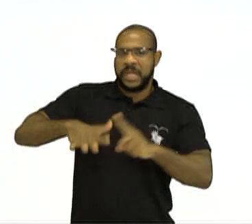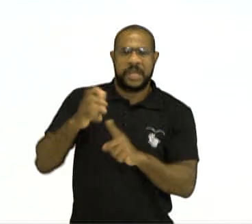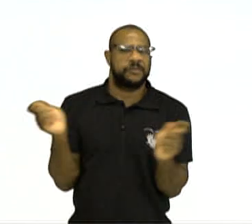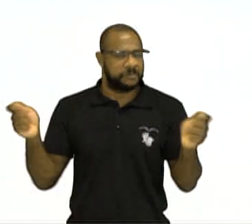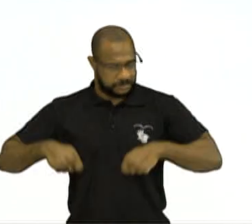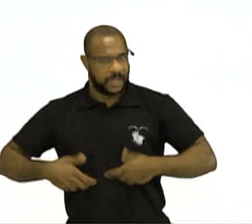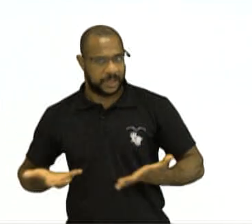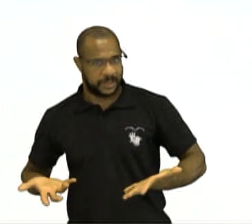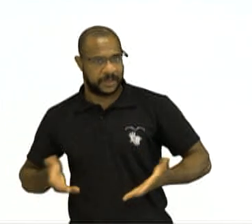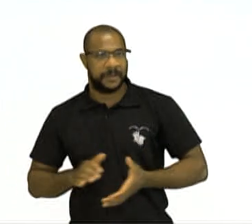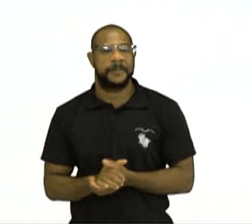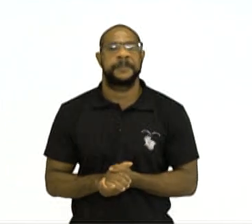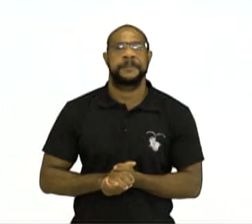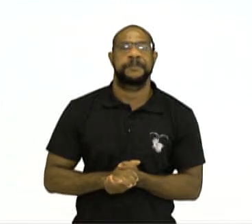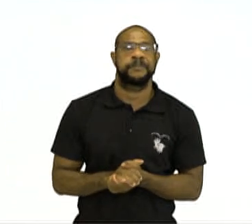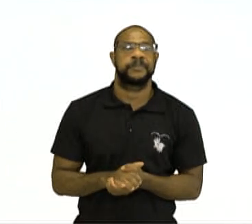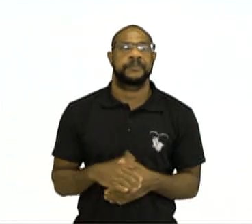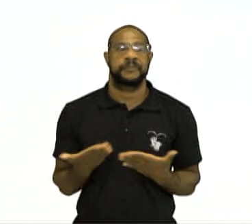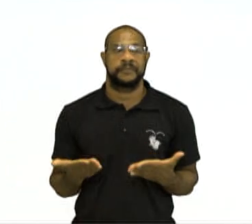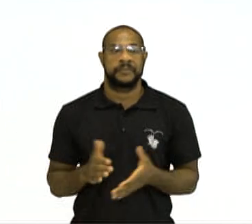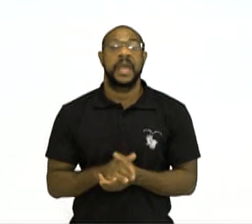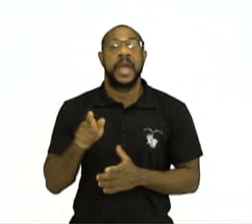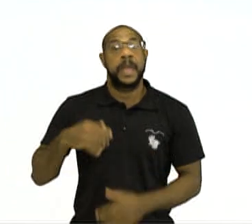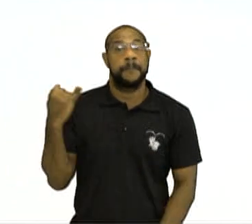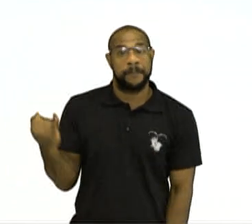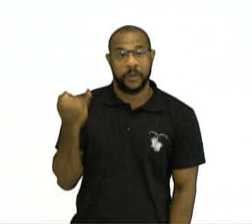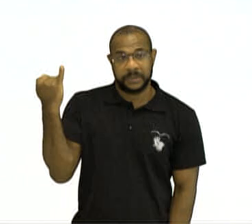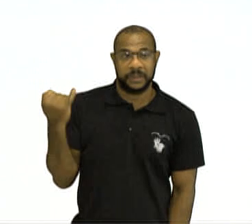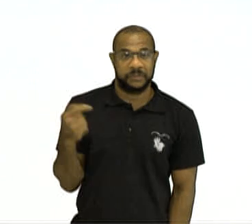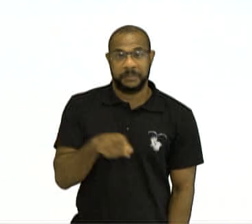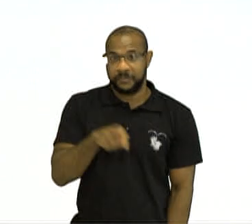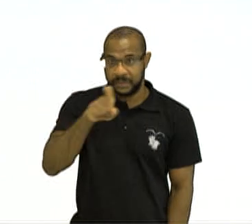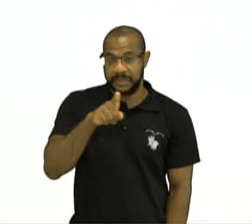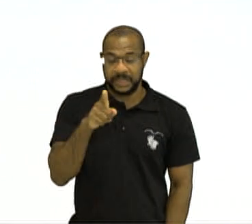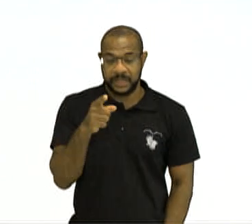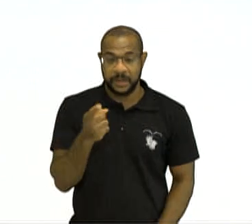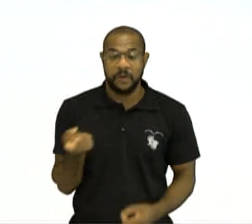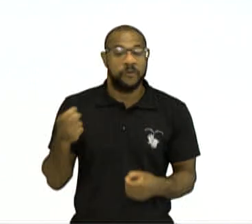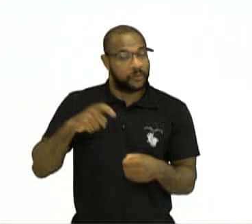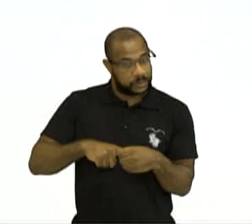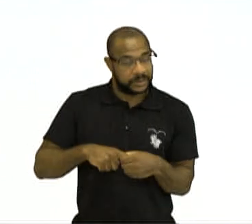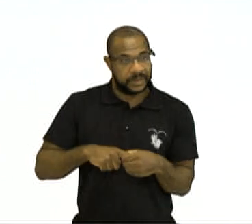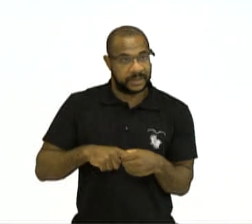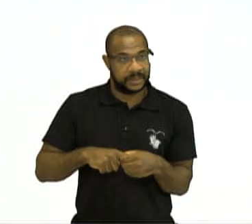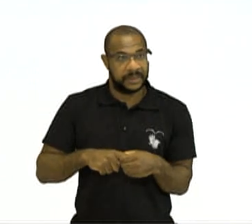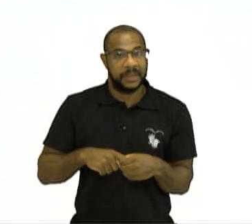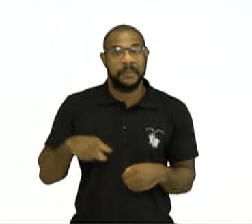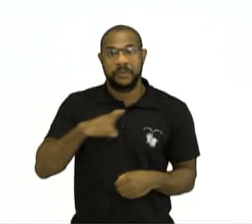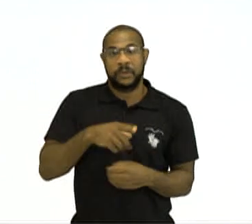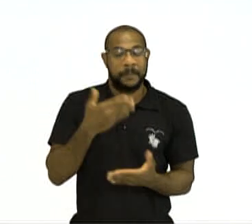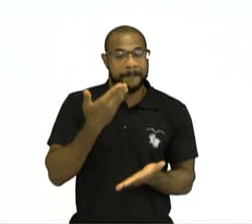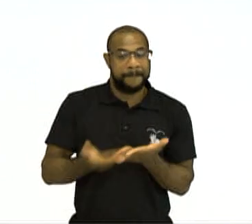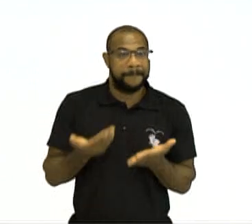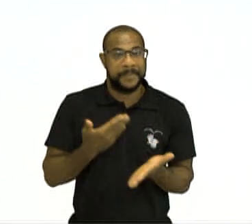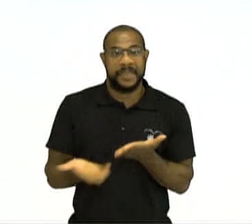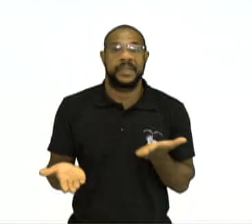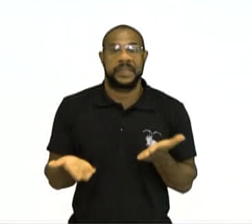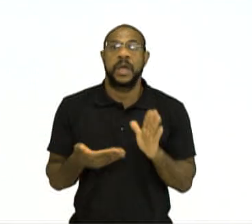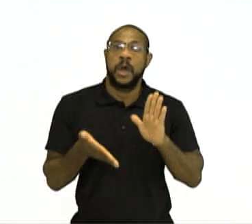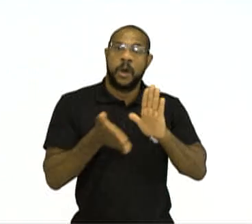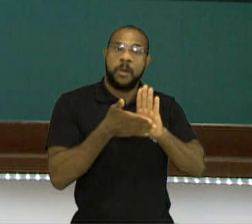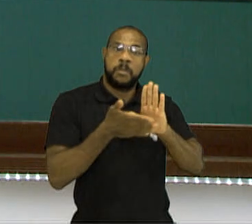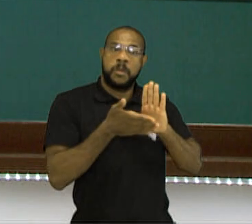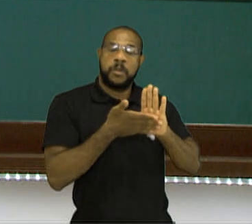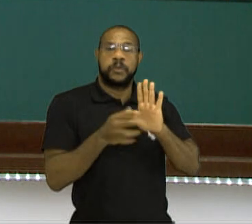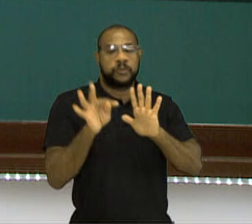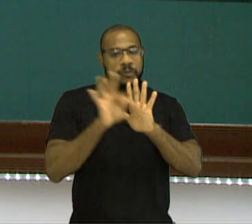sociais? Pode parecer repetitivo, mas é muito importante ficar retomando isso, para que não se perca de vista qual o propósito do